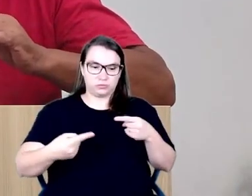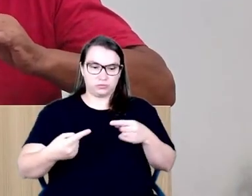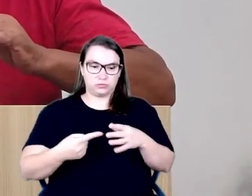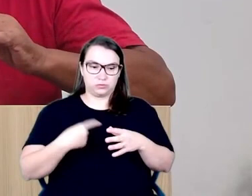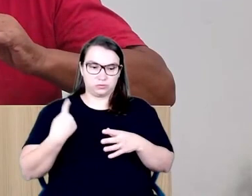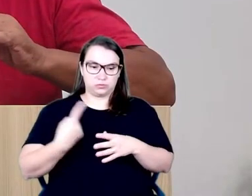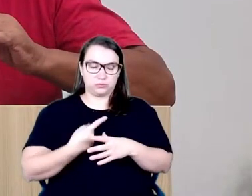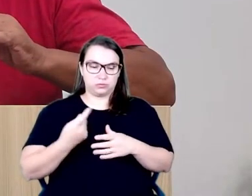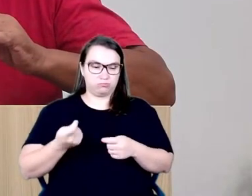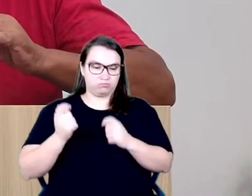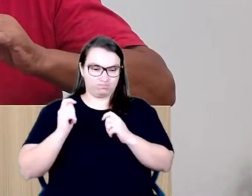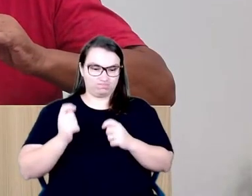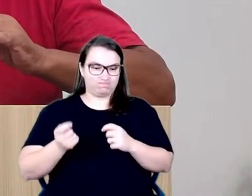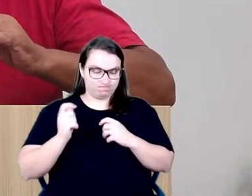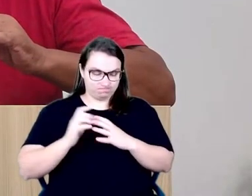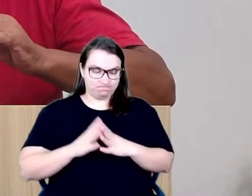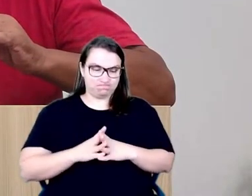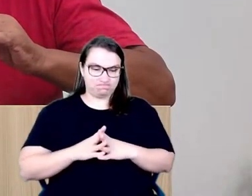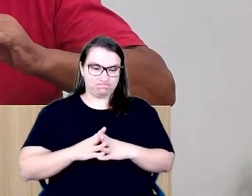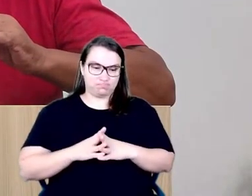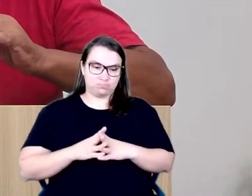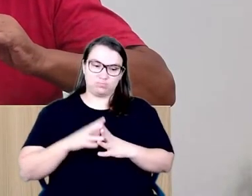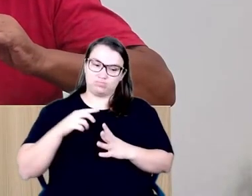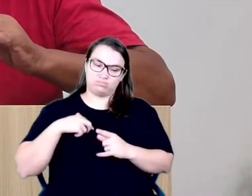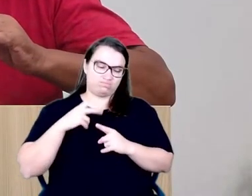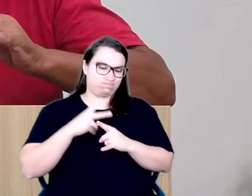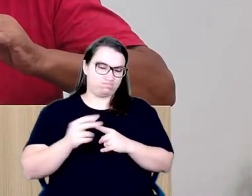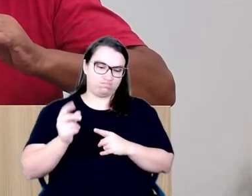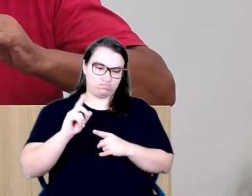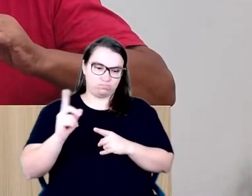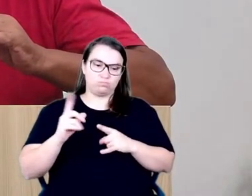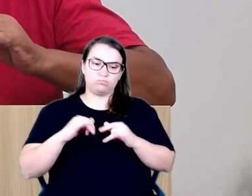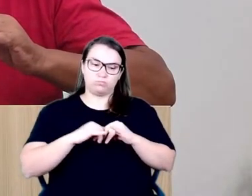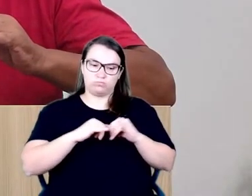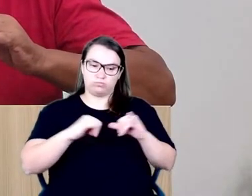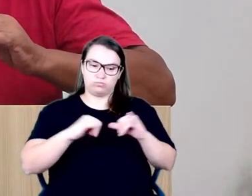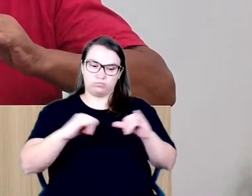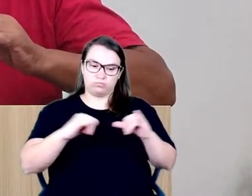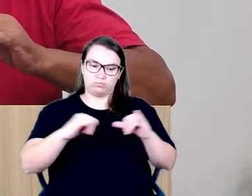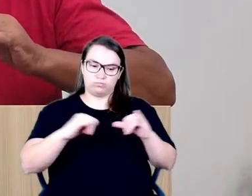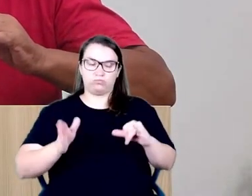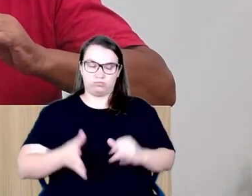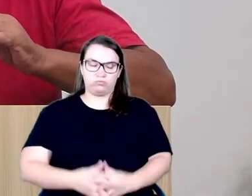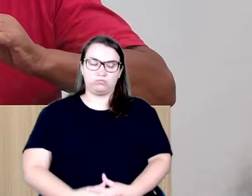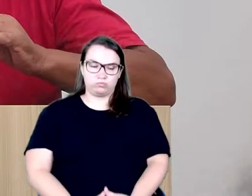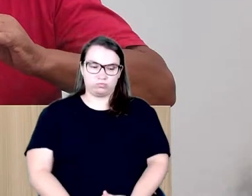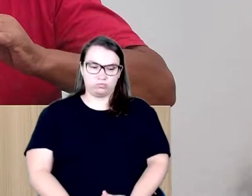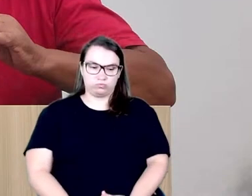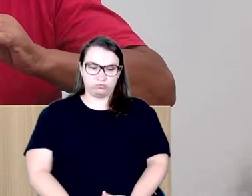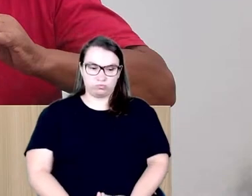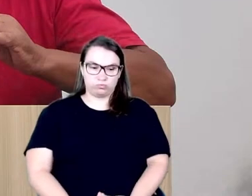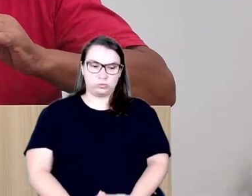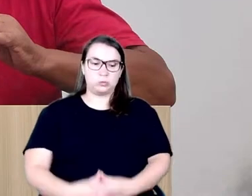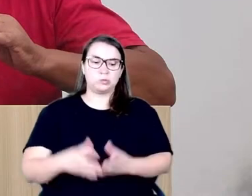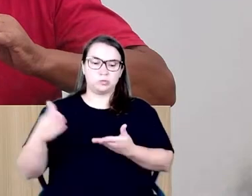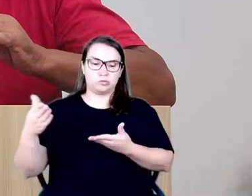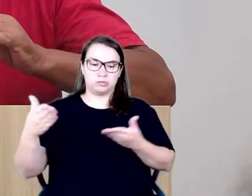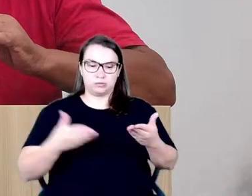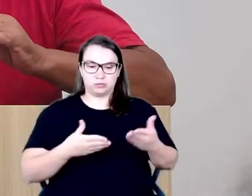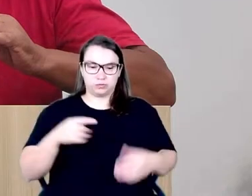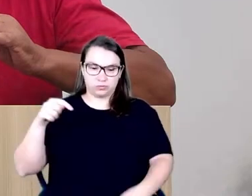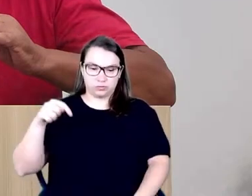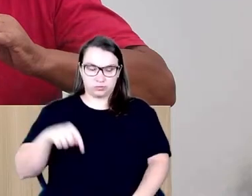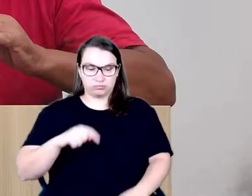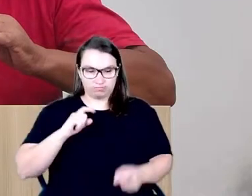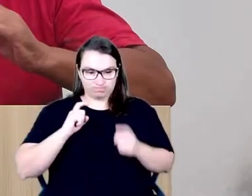pescadores mas não fomos vitoriosos eles estão informado eu convidei vários deles para vir a essa